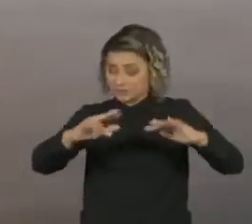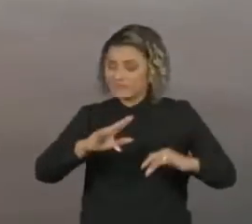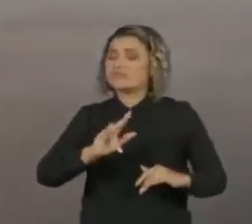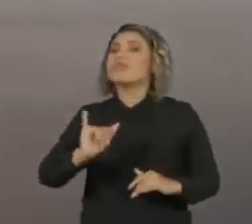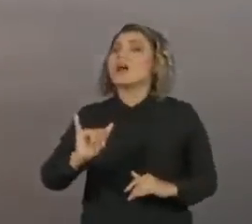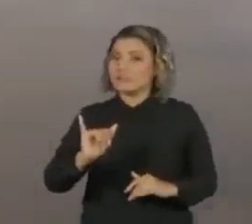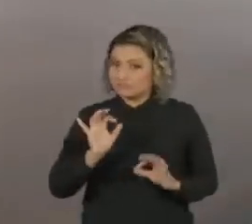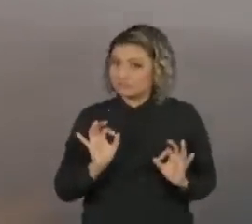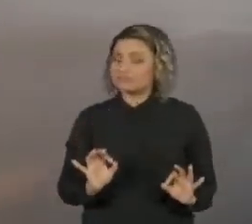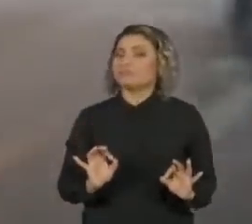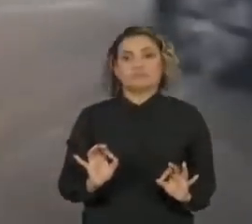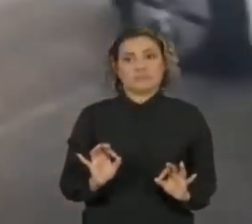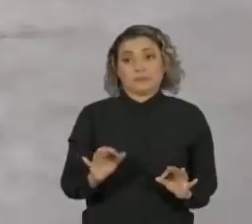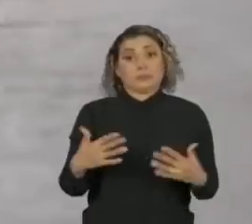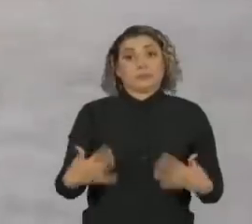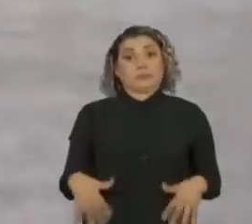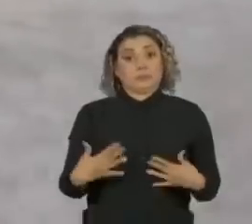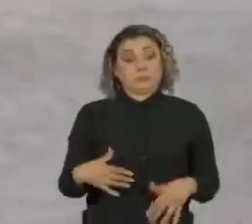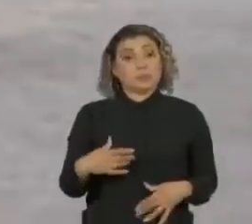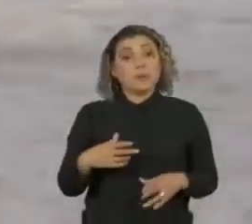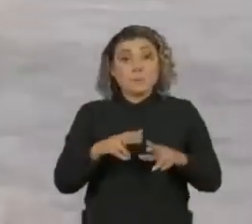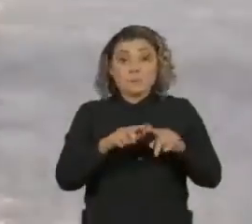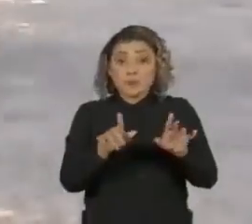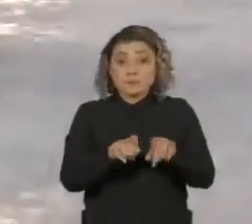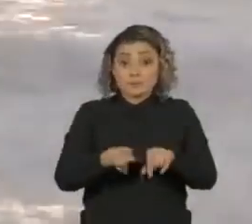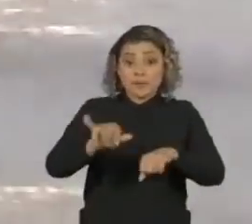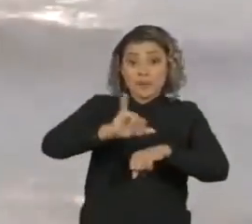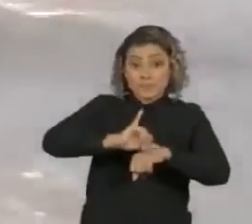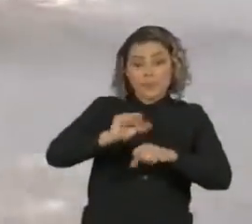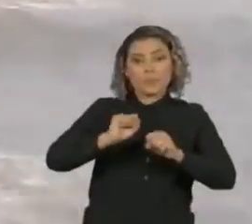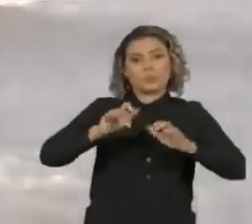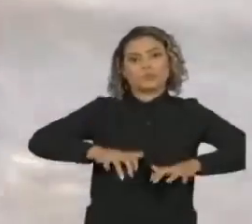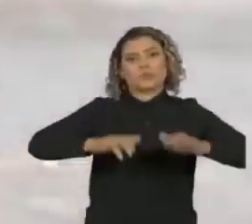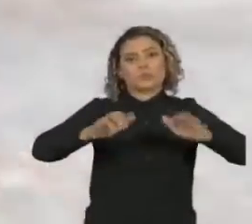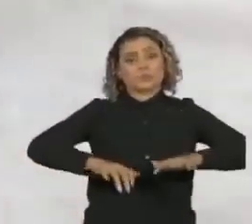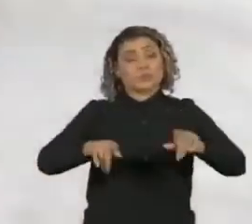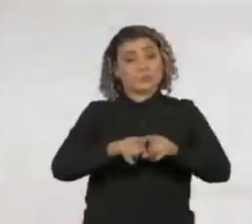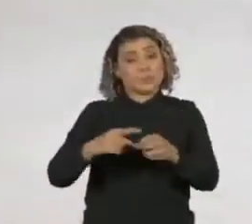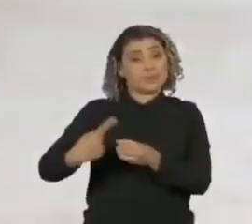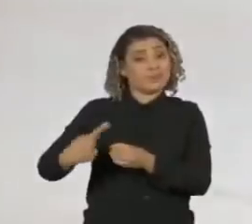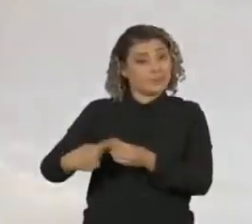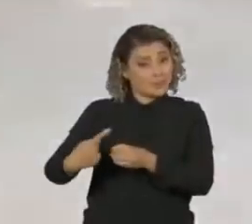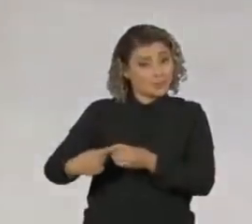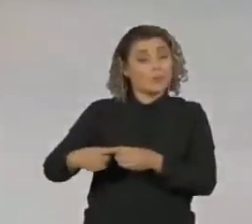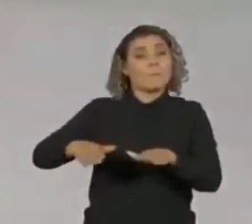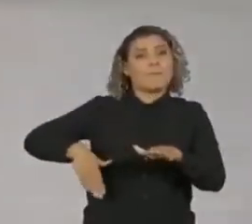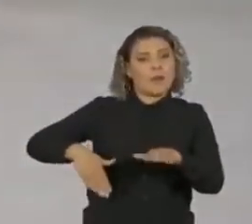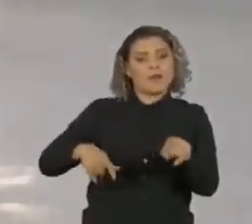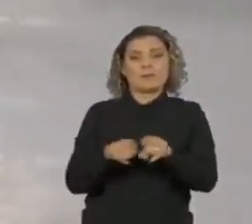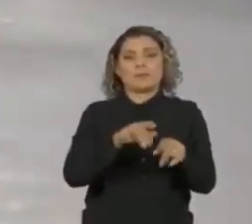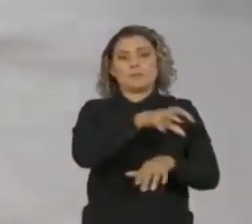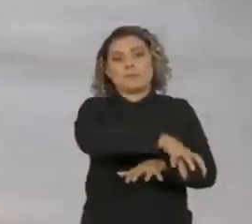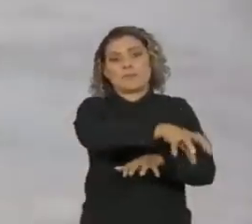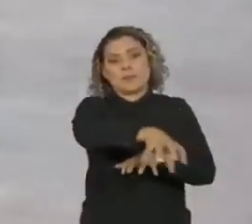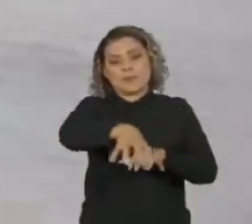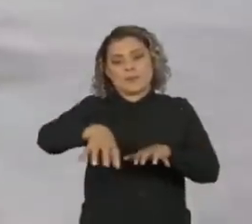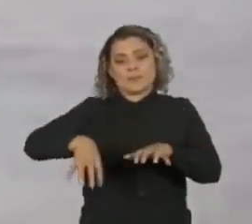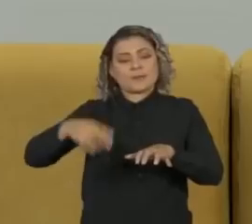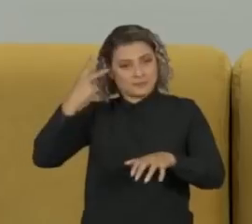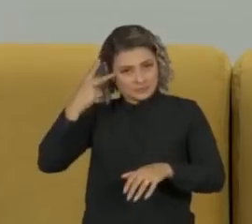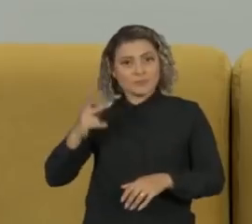de córregos não está descartado. Além da capital, pode chover forte também no interior, no litoral e em vários locais da Grande São